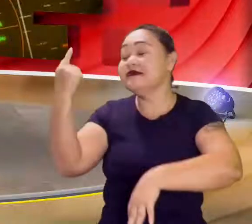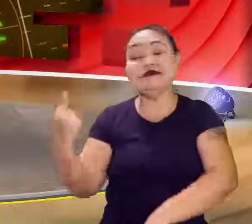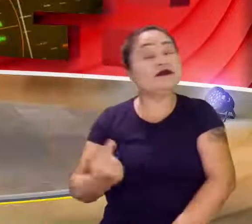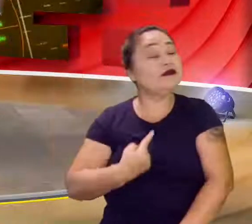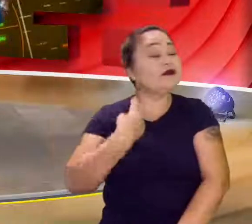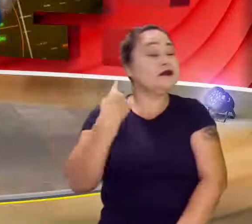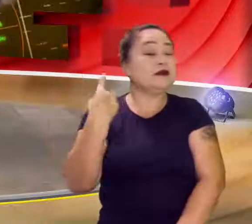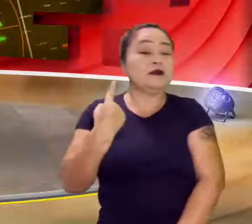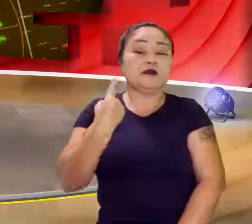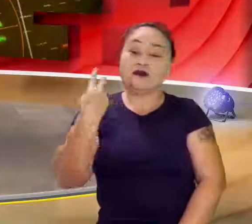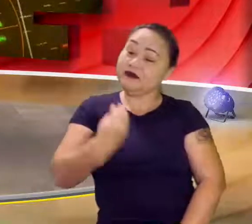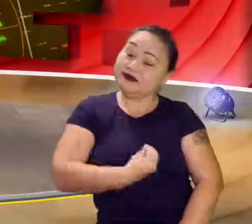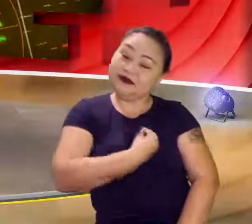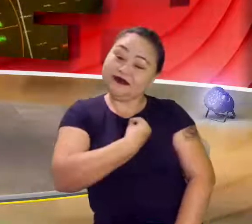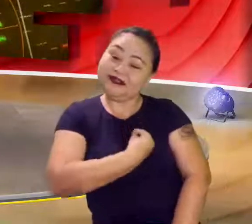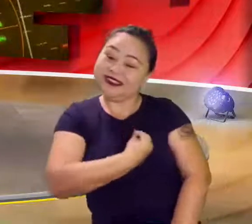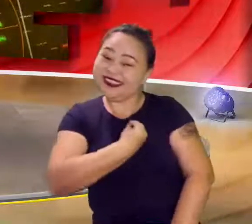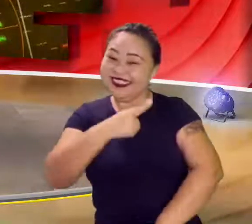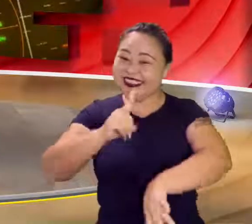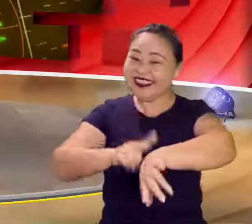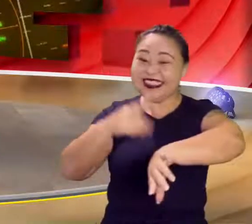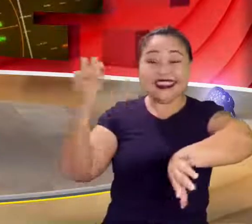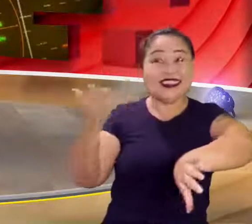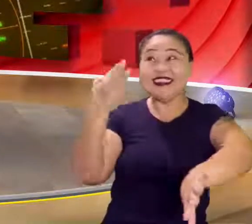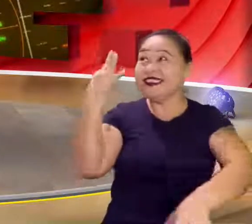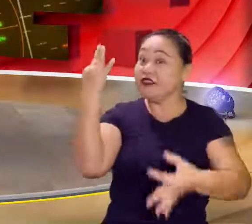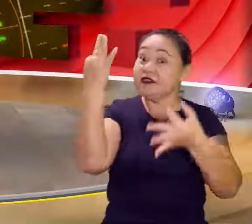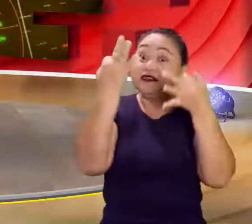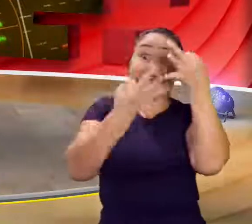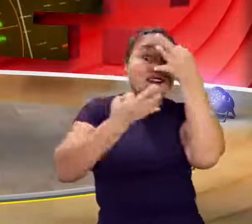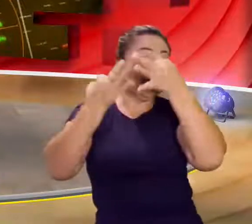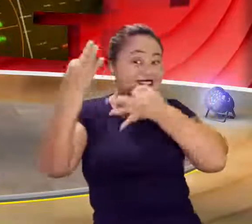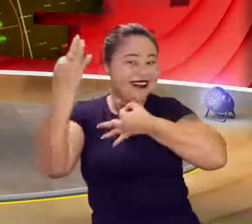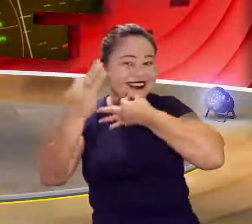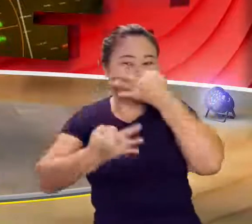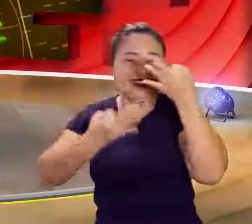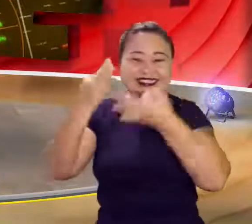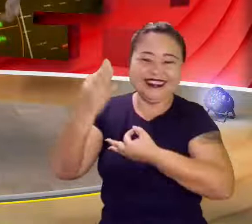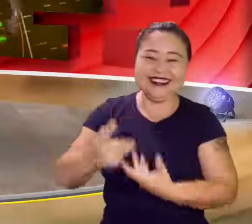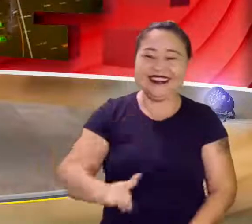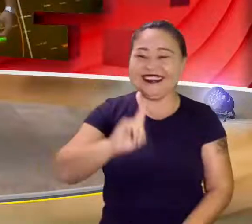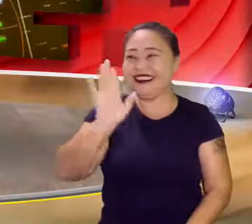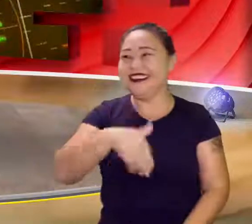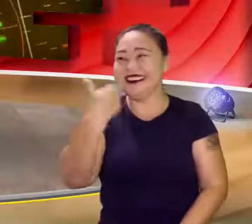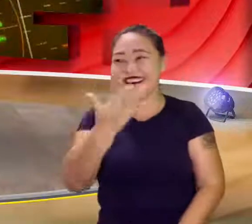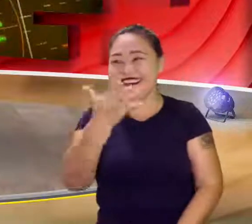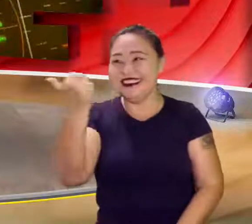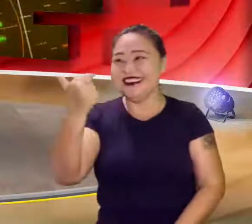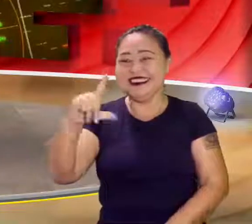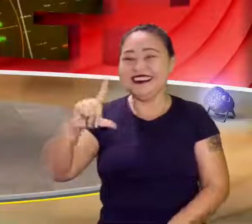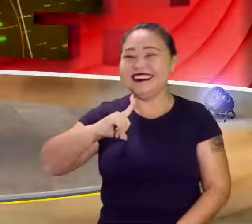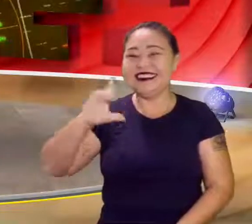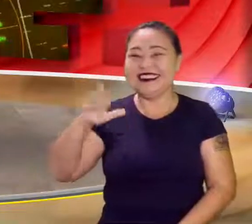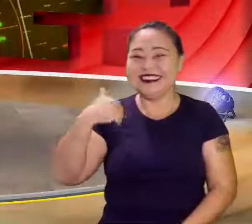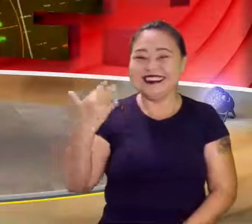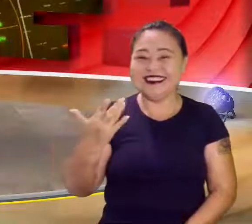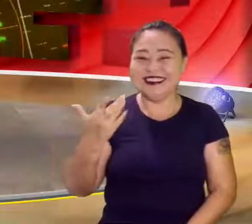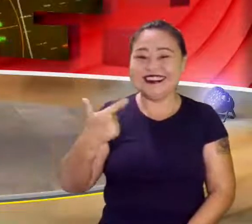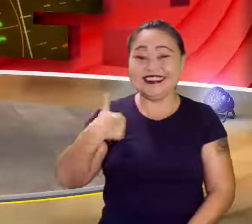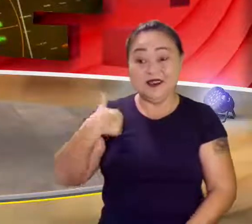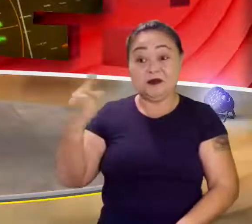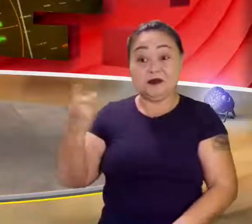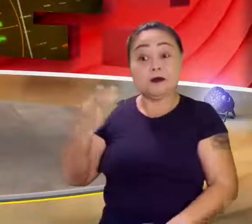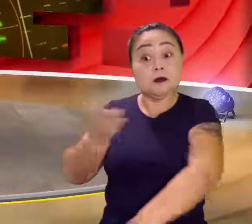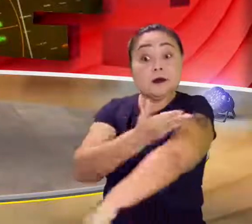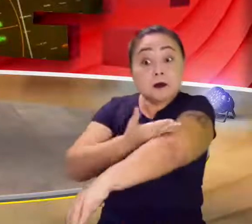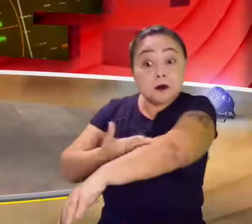estou aqui, eu vivo esse momento lindo. Vamos lá, então, olhando para você. E de